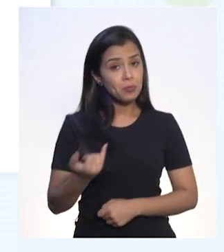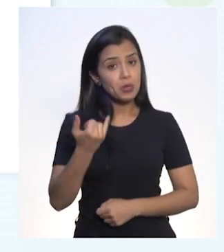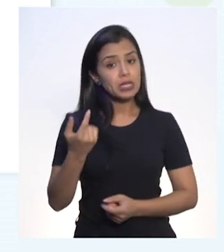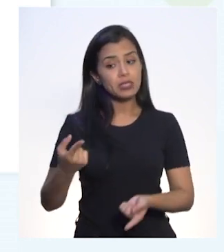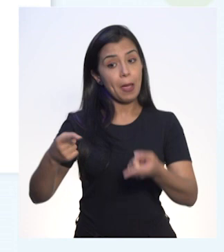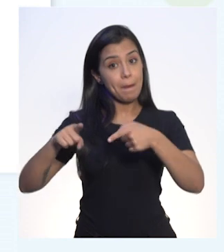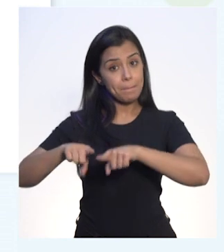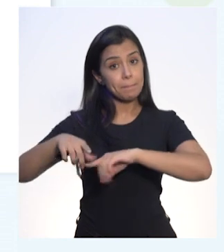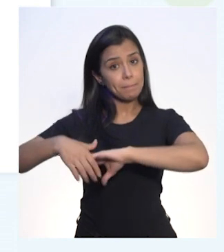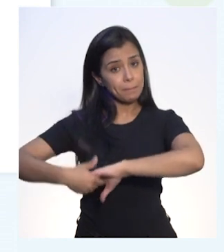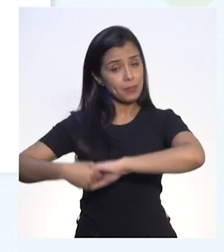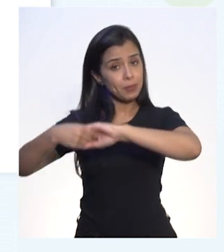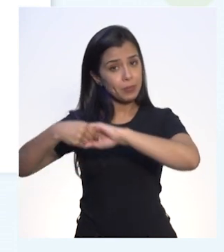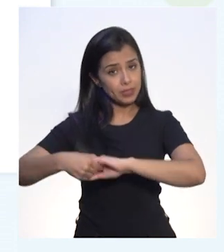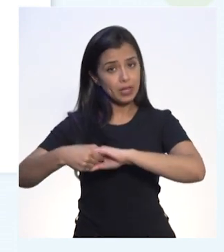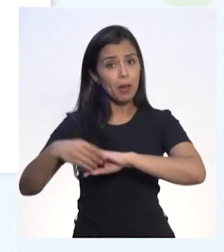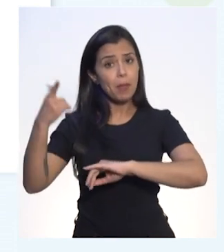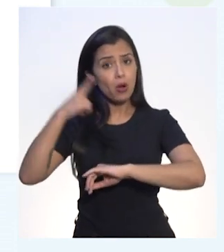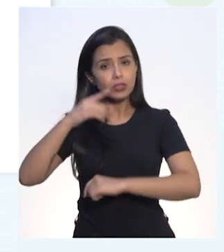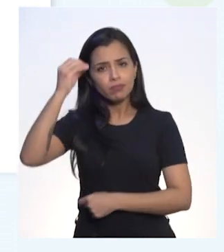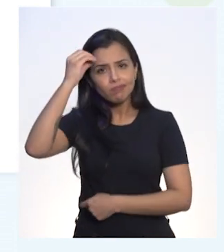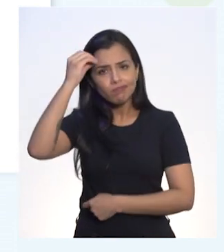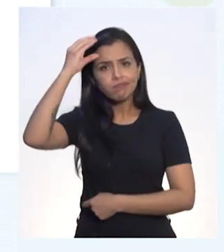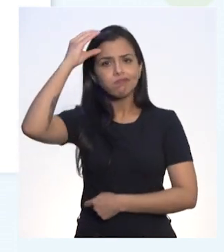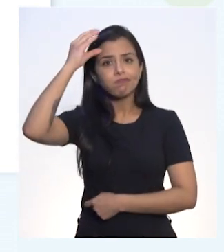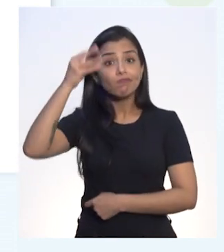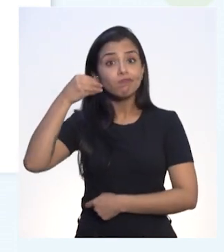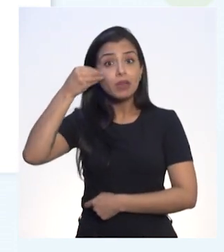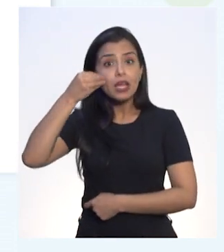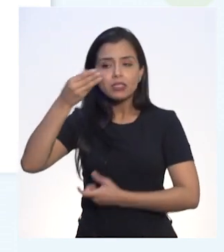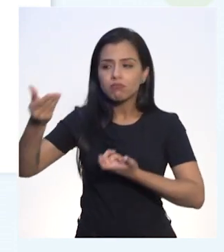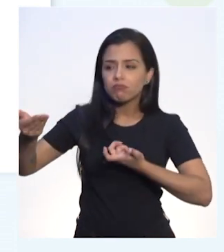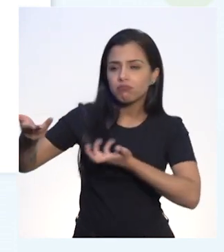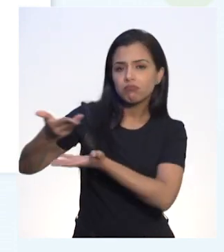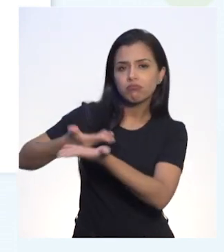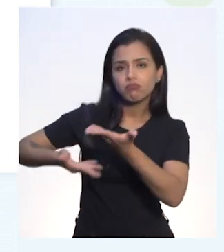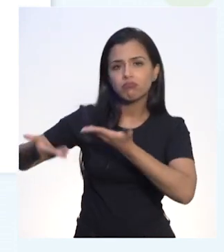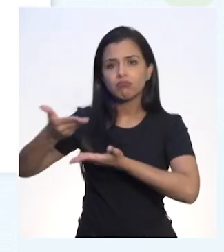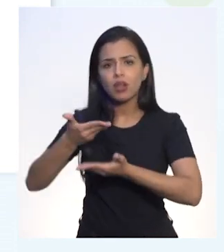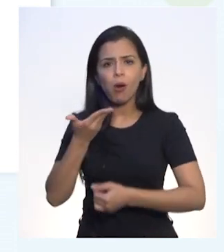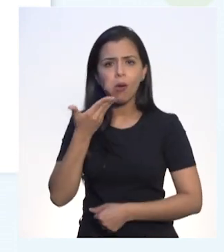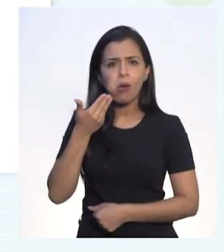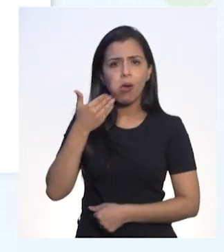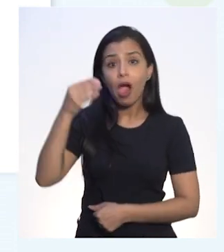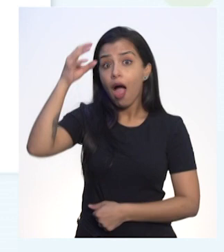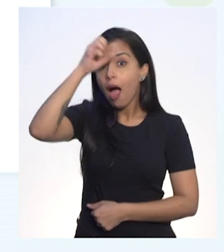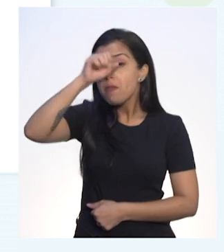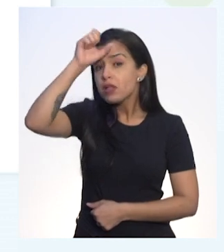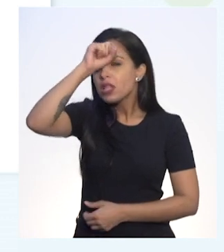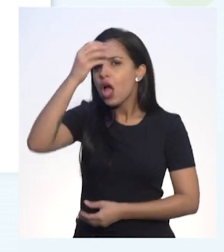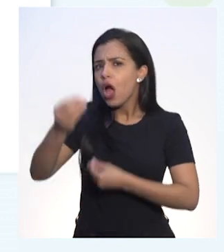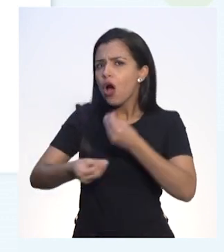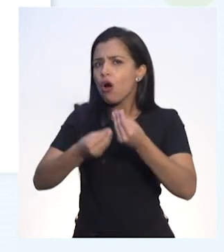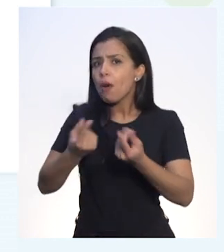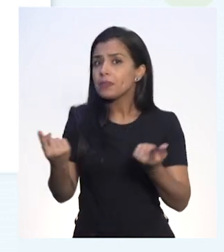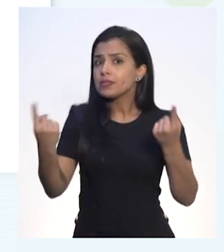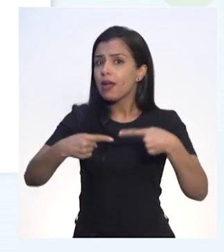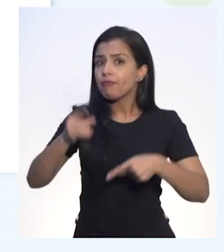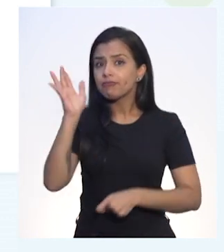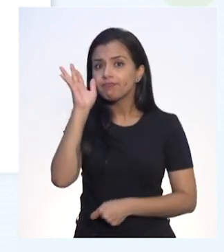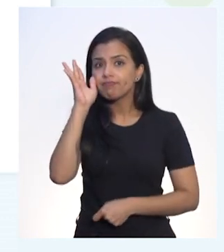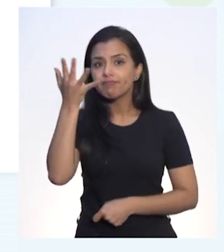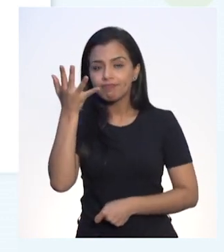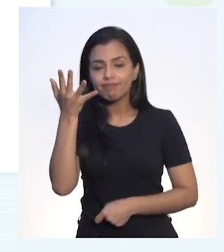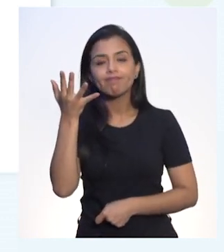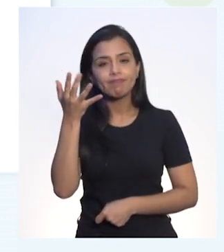parcerias para compartilhar conhecimentos e experiências e aprender como abordar coletivamente os desafios.